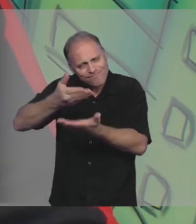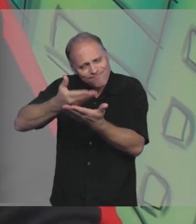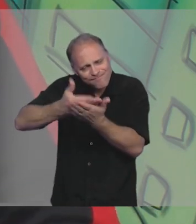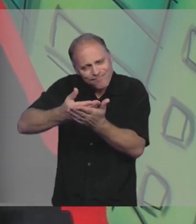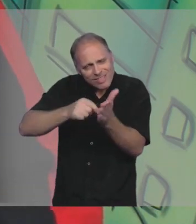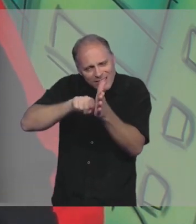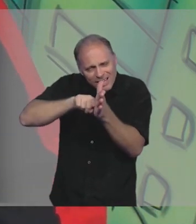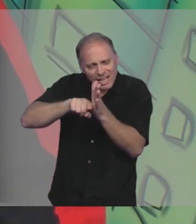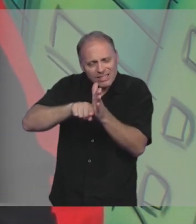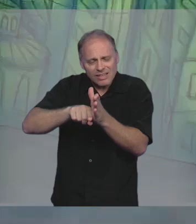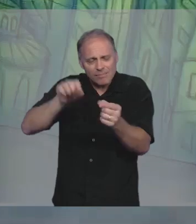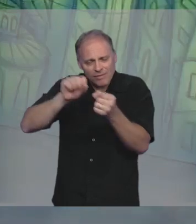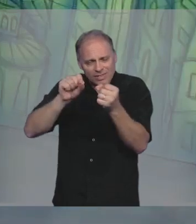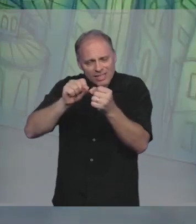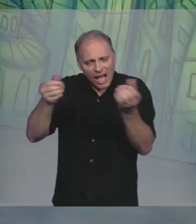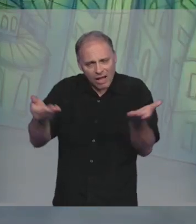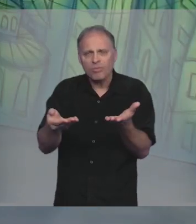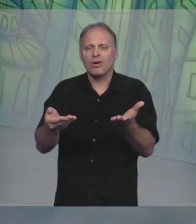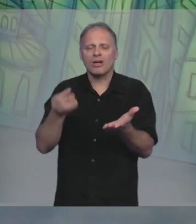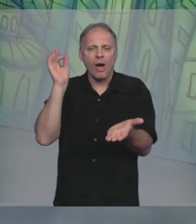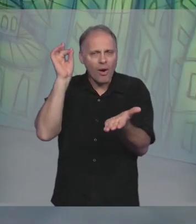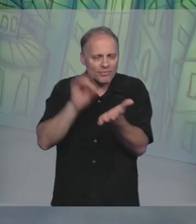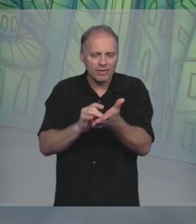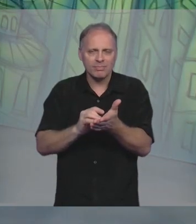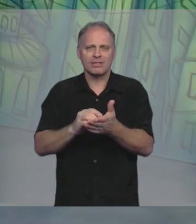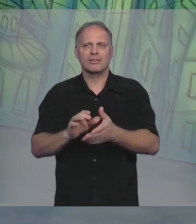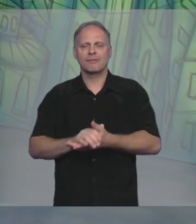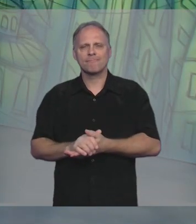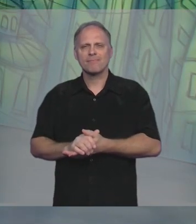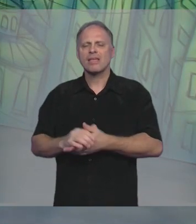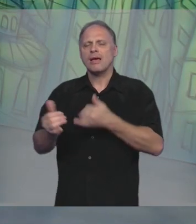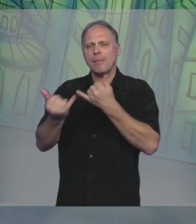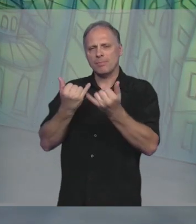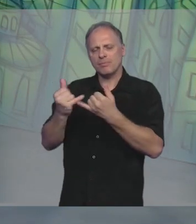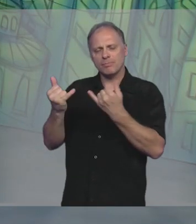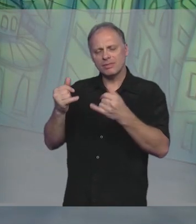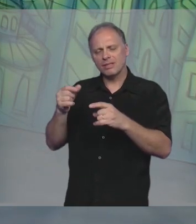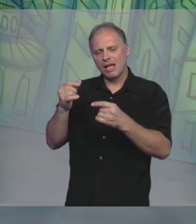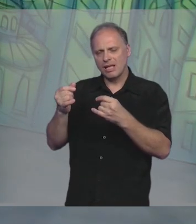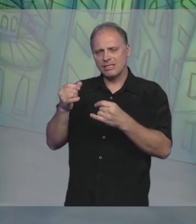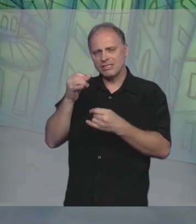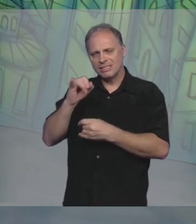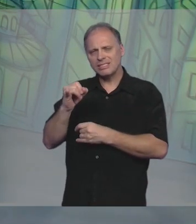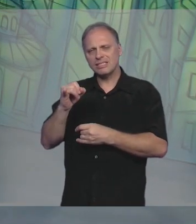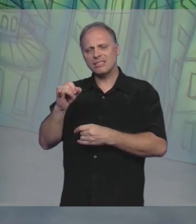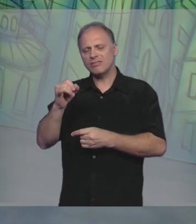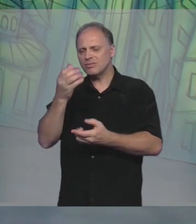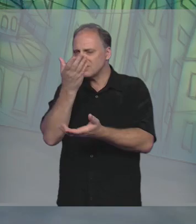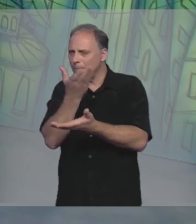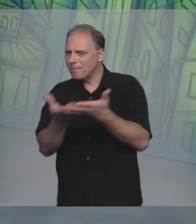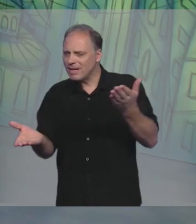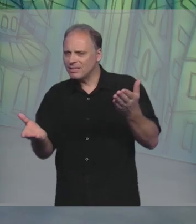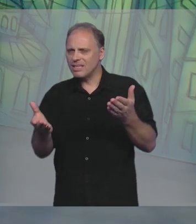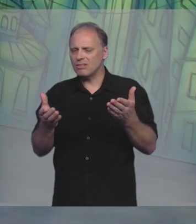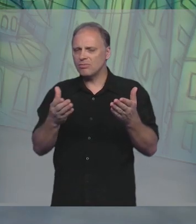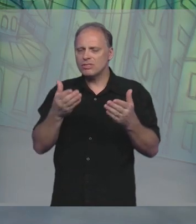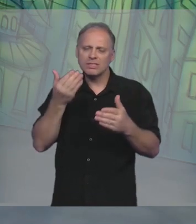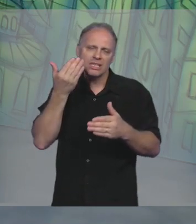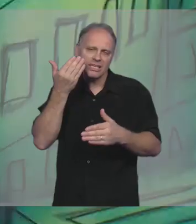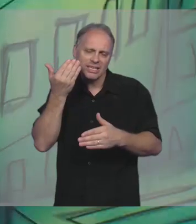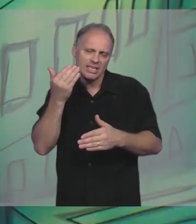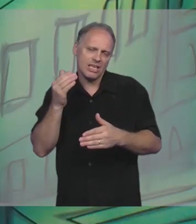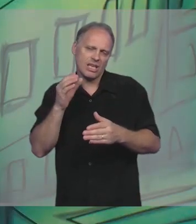para a educação básica agora. Mas aí, professor, entrando em outra seara, assim, não está se perdendo essa dimensão